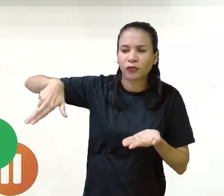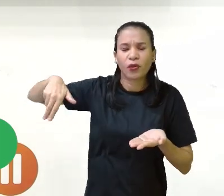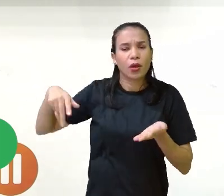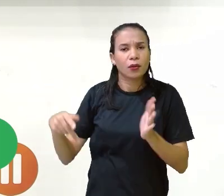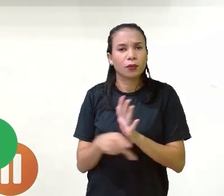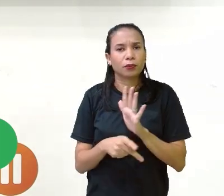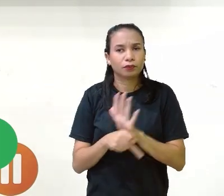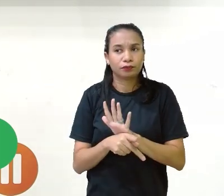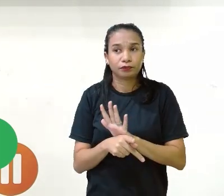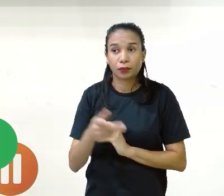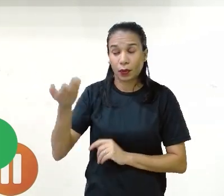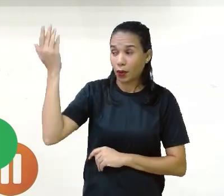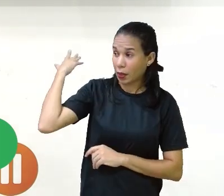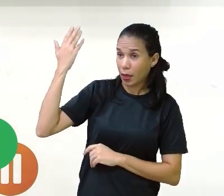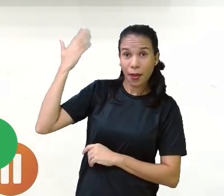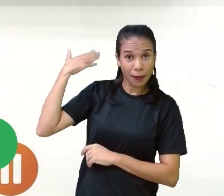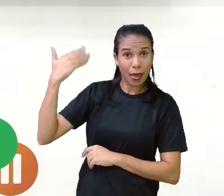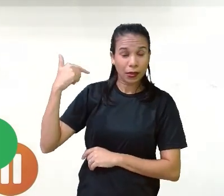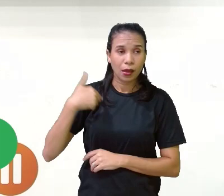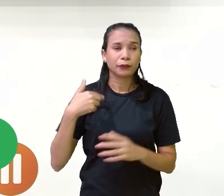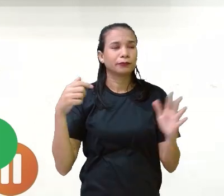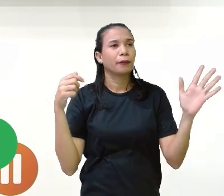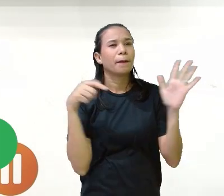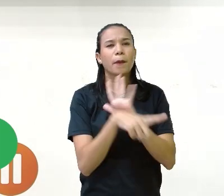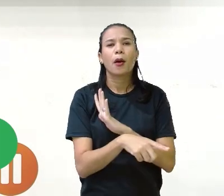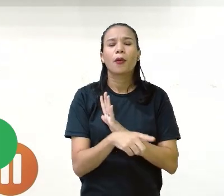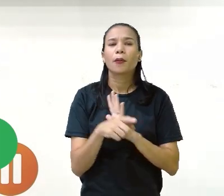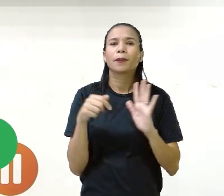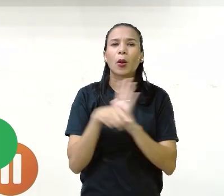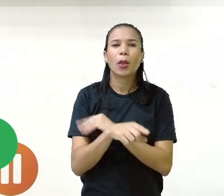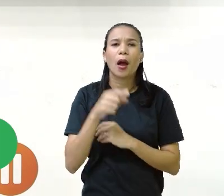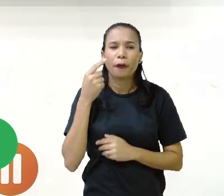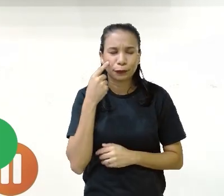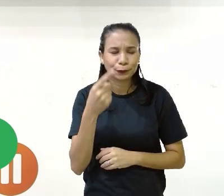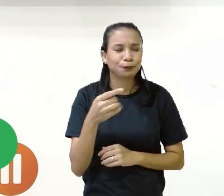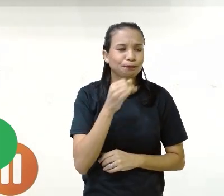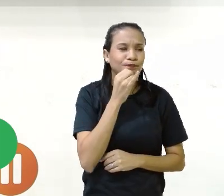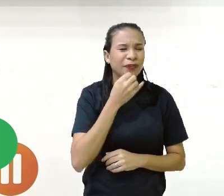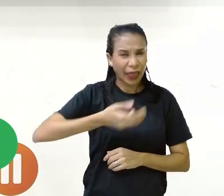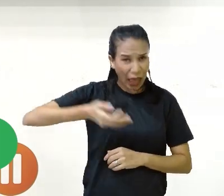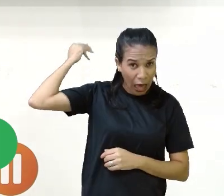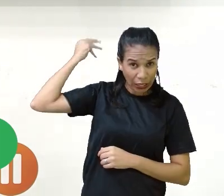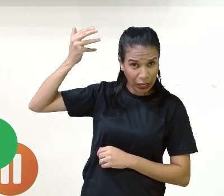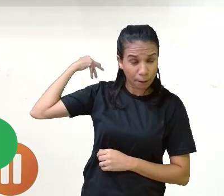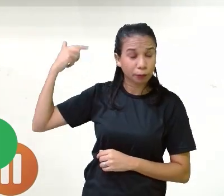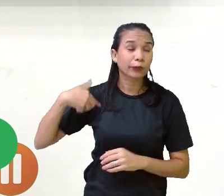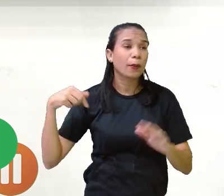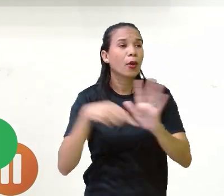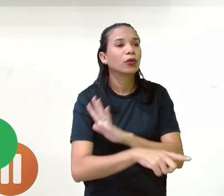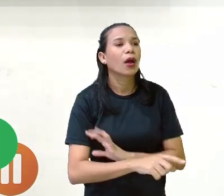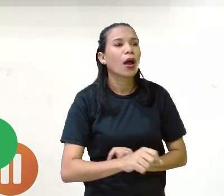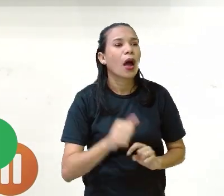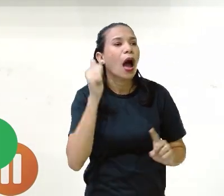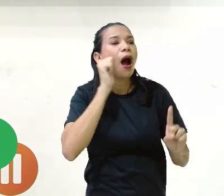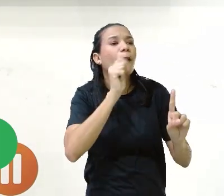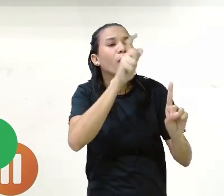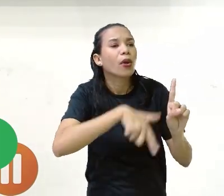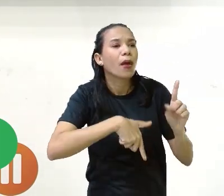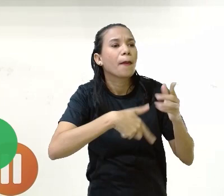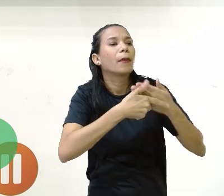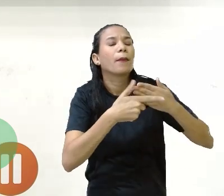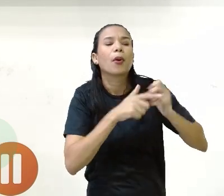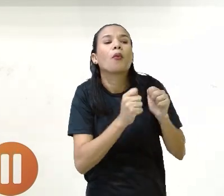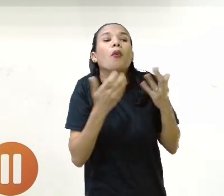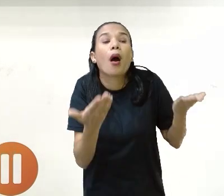meios, né? Antigamente, se eu perguntasse a você, qual é o papel da mulher? Você me diria